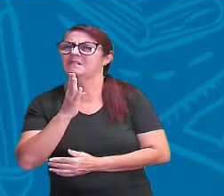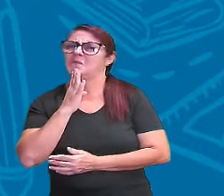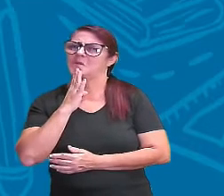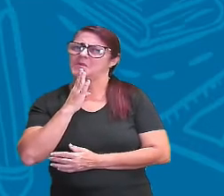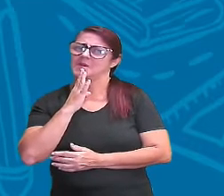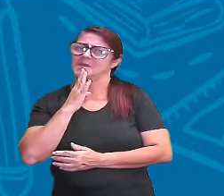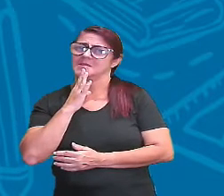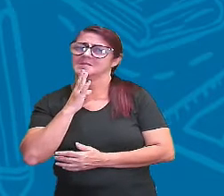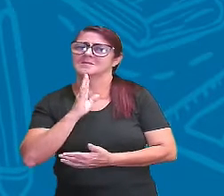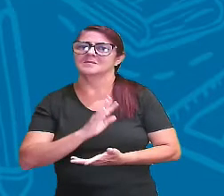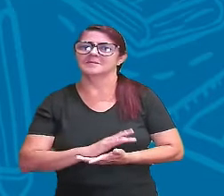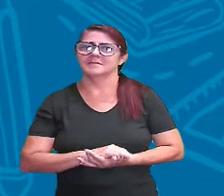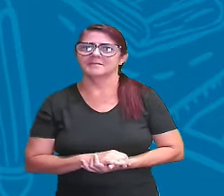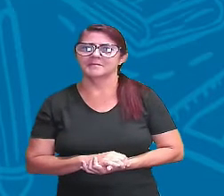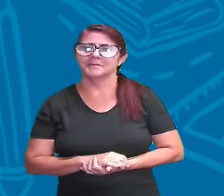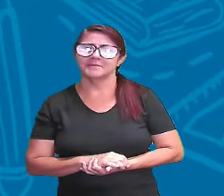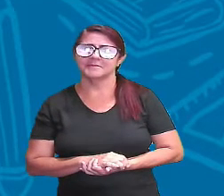já escutou.